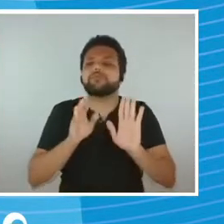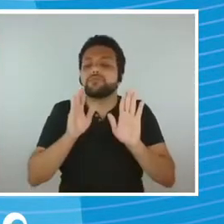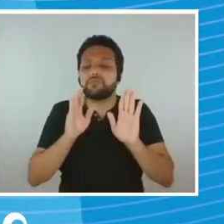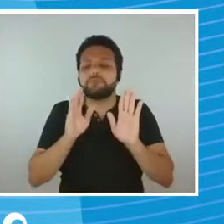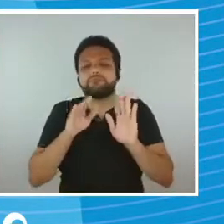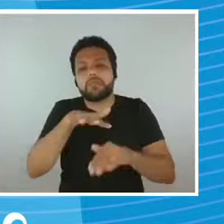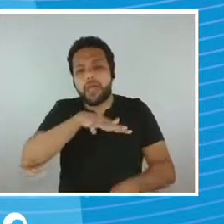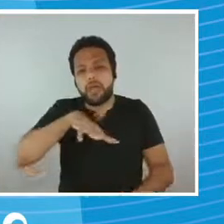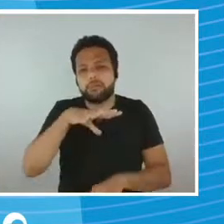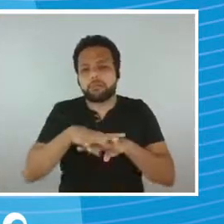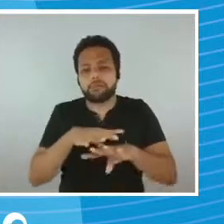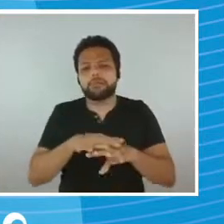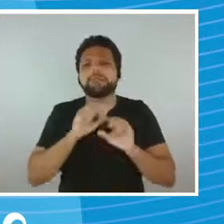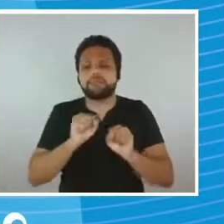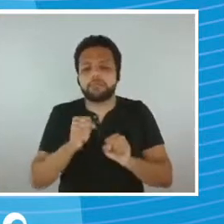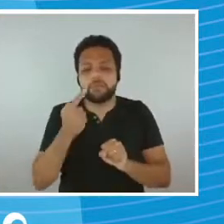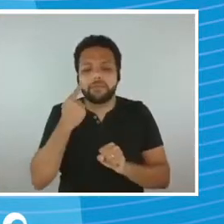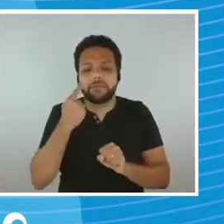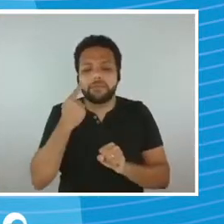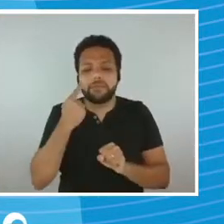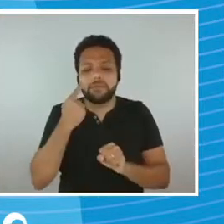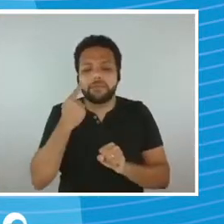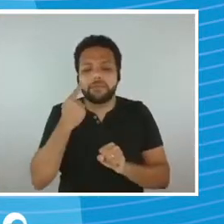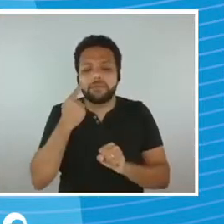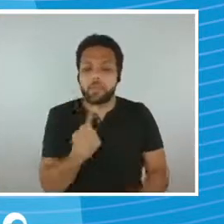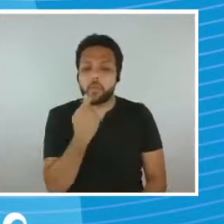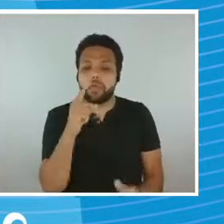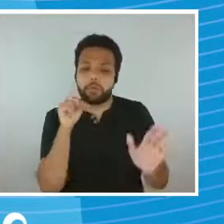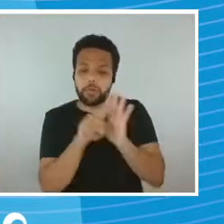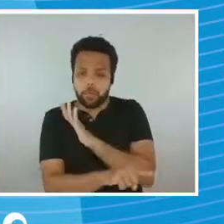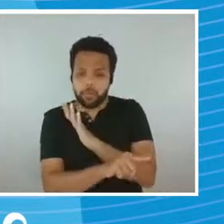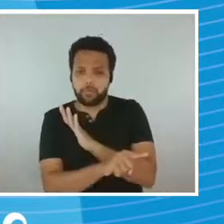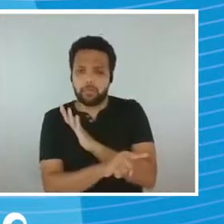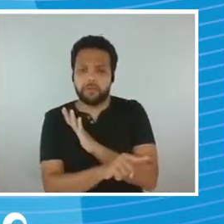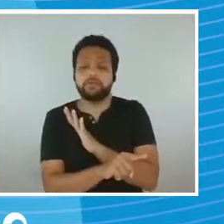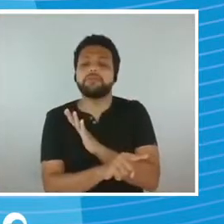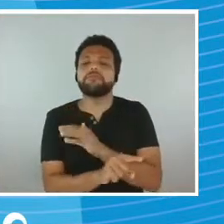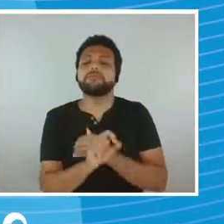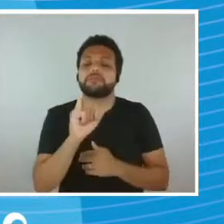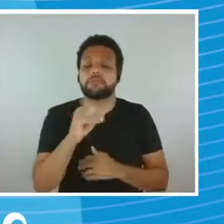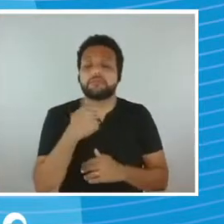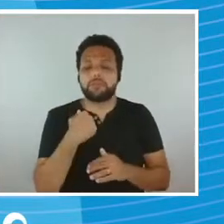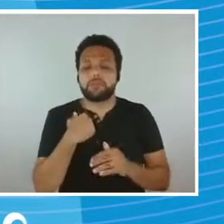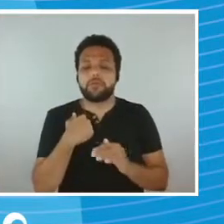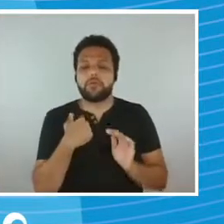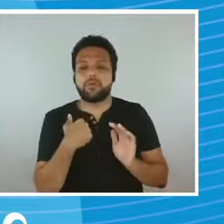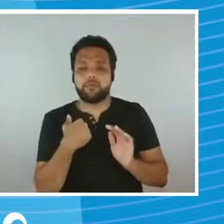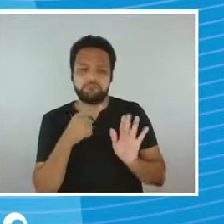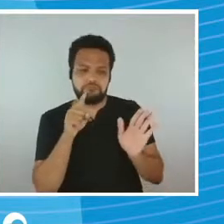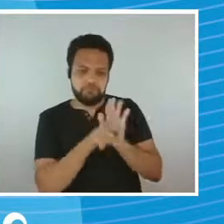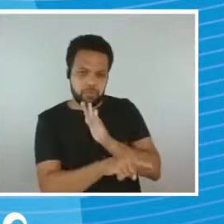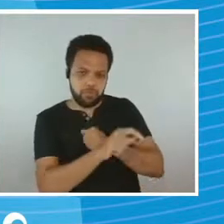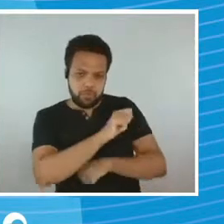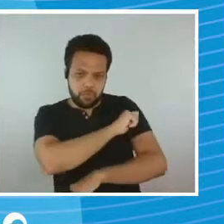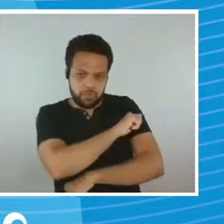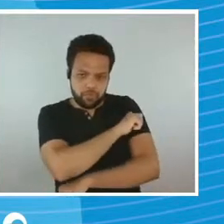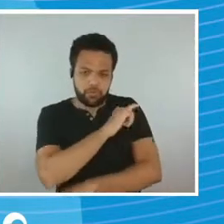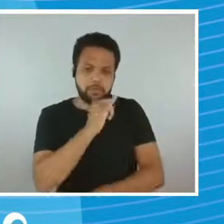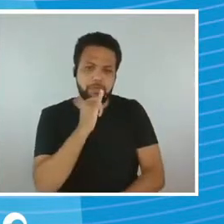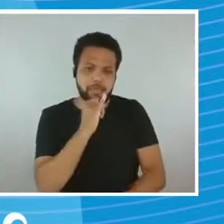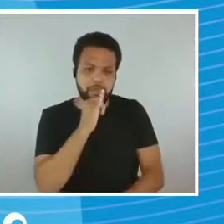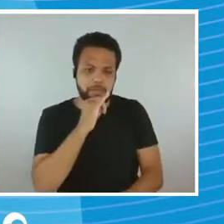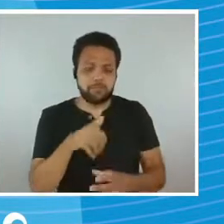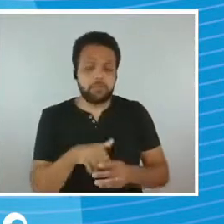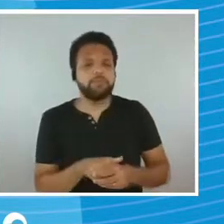completamente classificada e rotulada se eu fizesse uma única pergunta, basicamente. Ou seja, se eu coloco para o aluno algo como